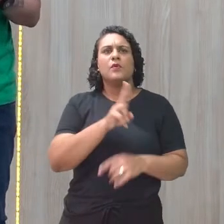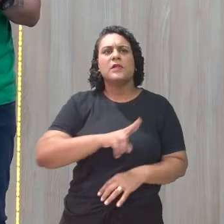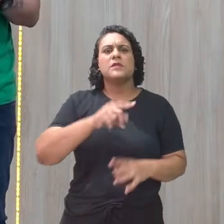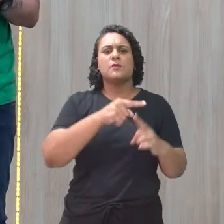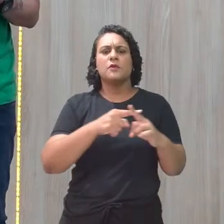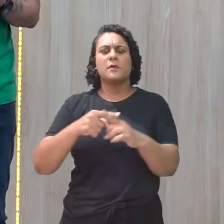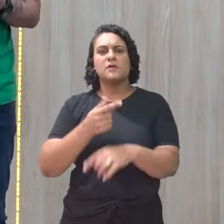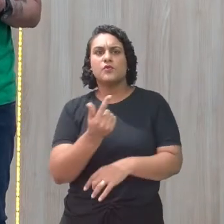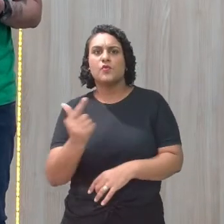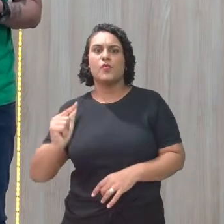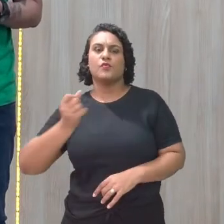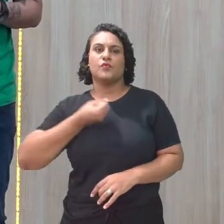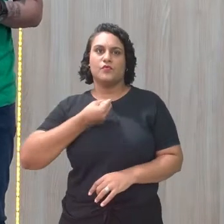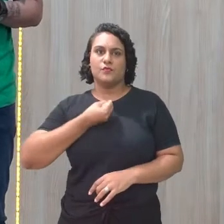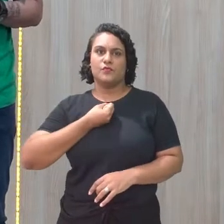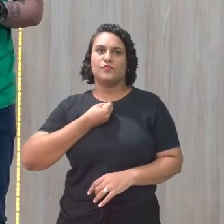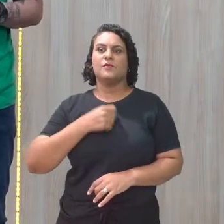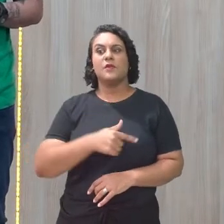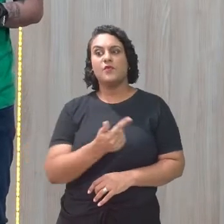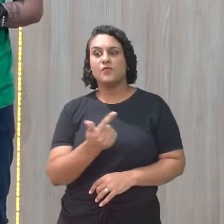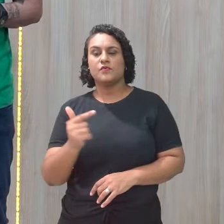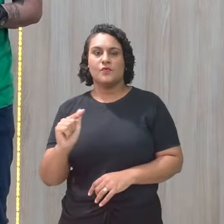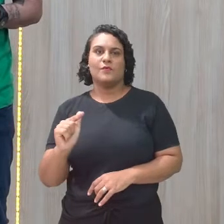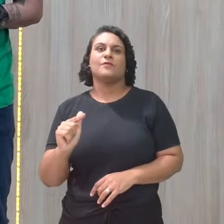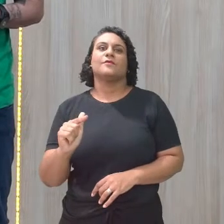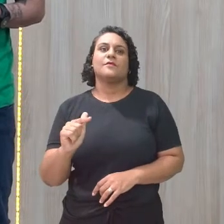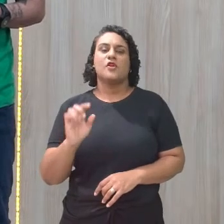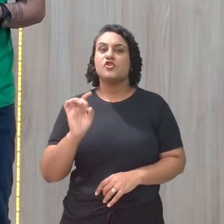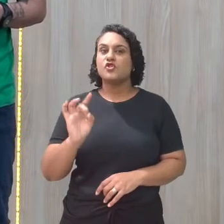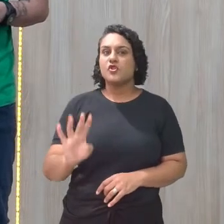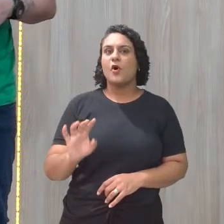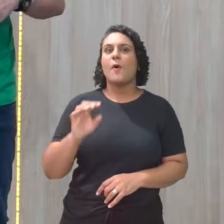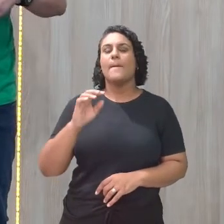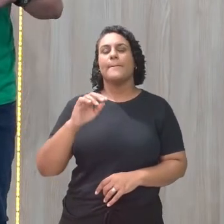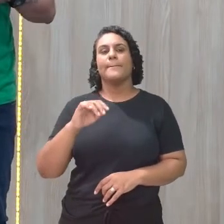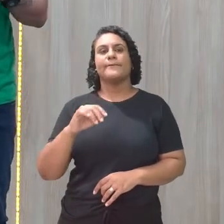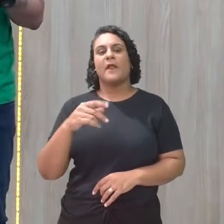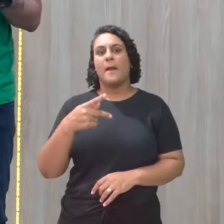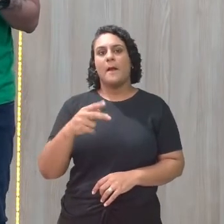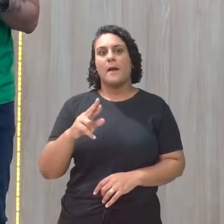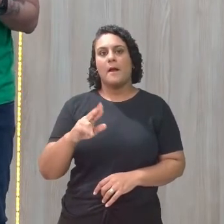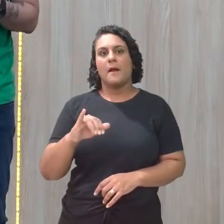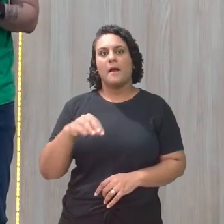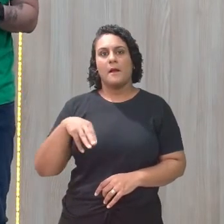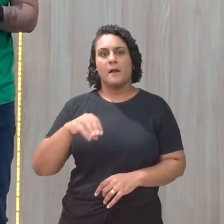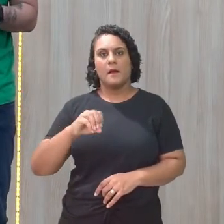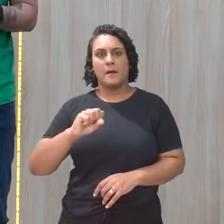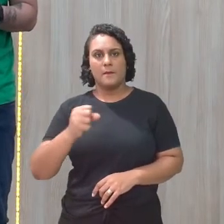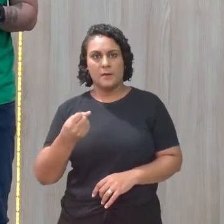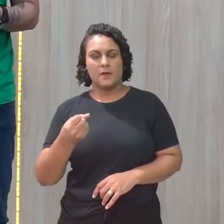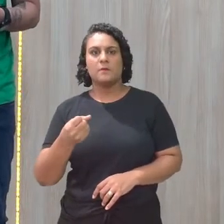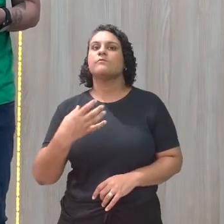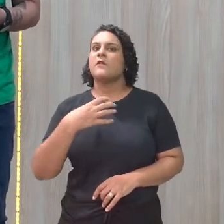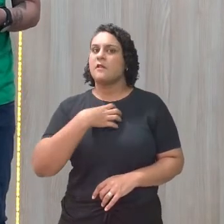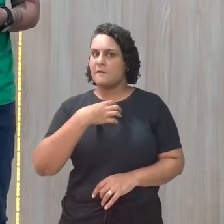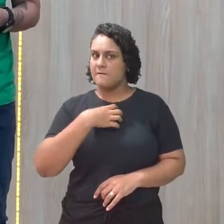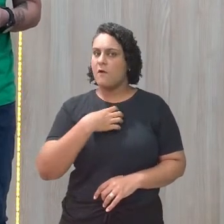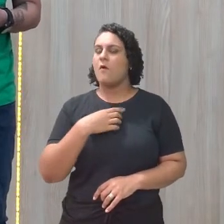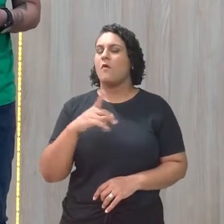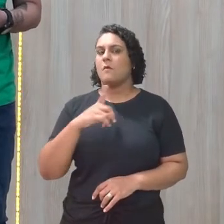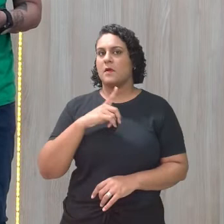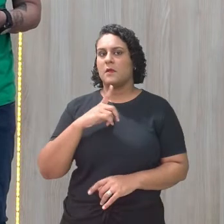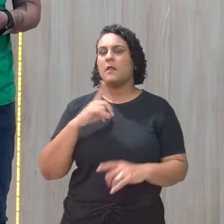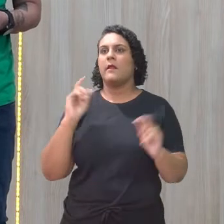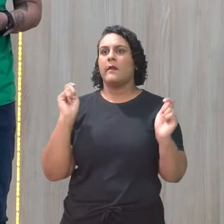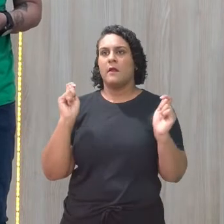contanto que esses outros sejam apenas números primos, tá certo? Então existem formas de você fazer isso e essas